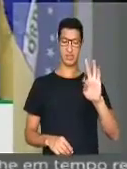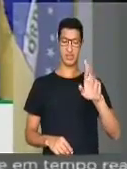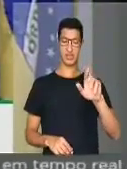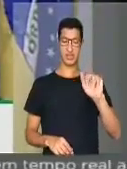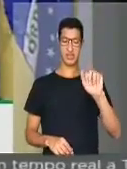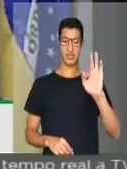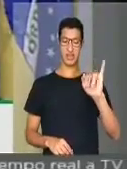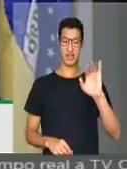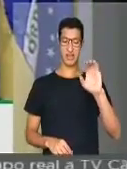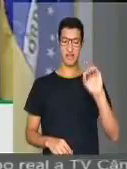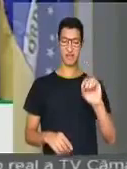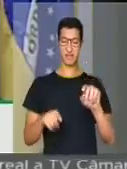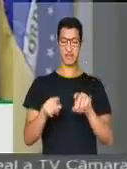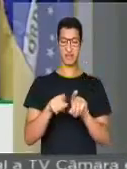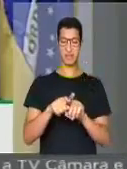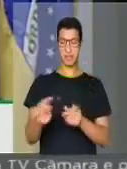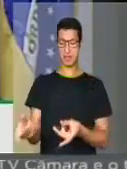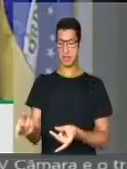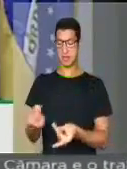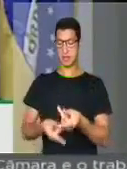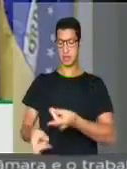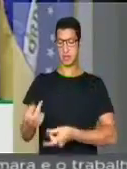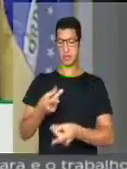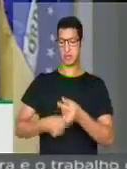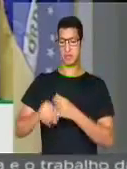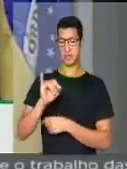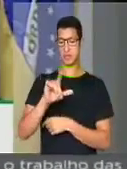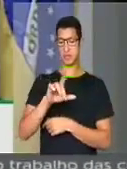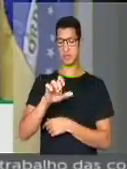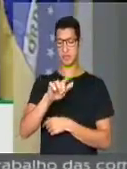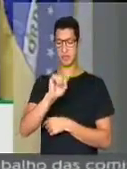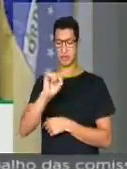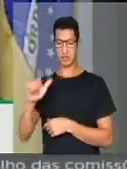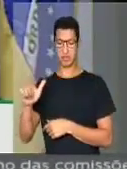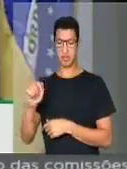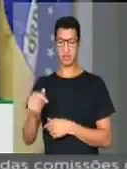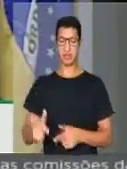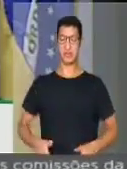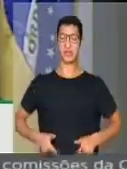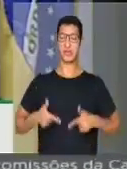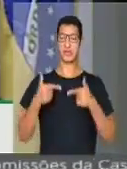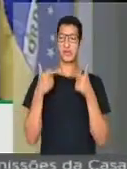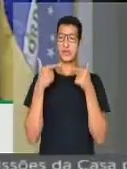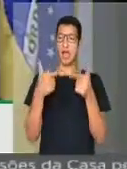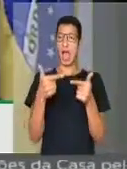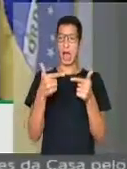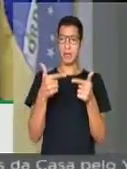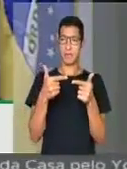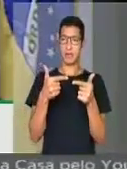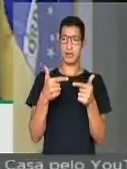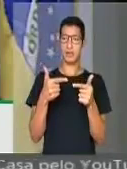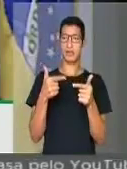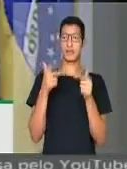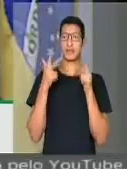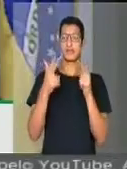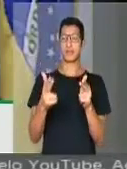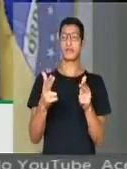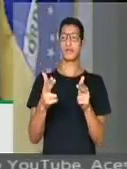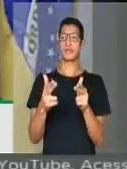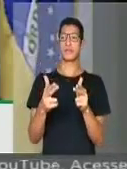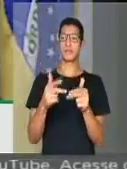tráfico e comercialização ilegal de armas de fogo, tais